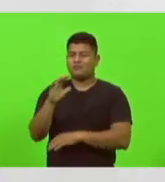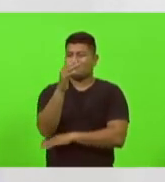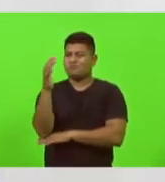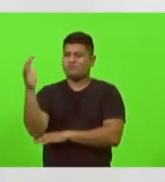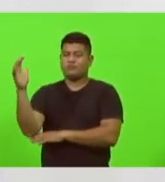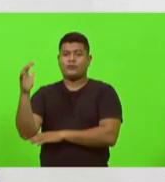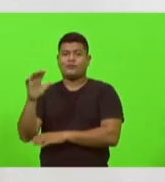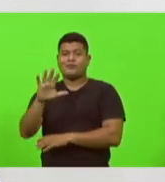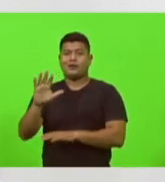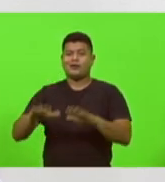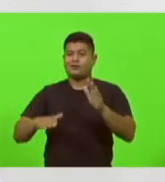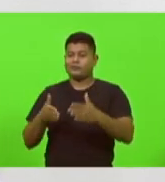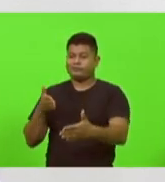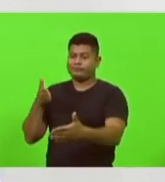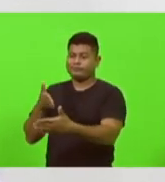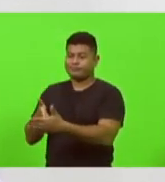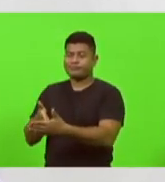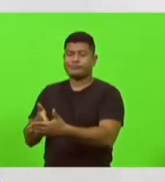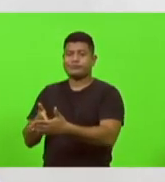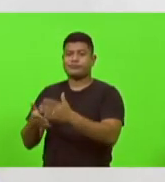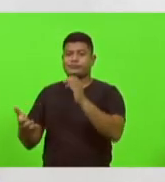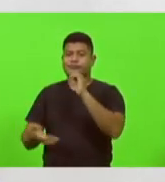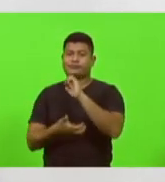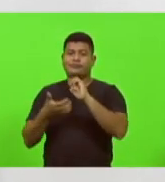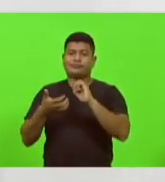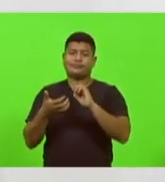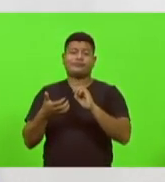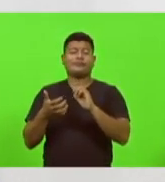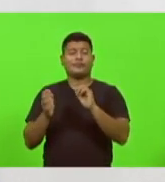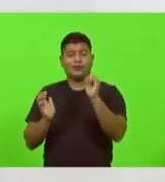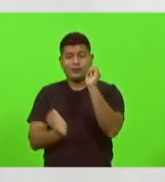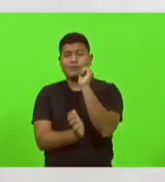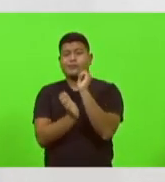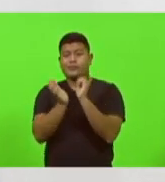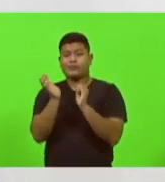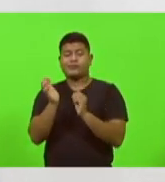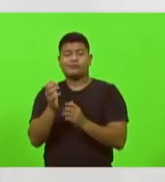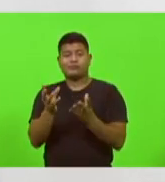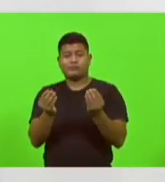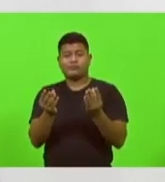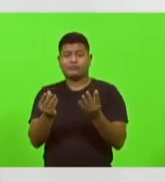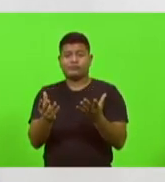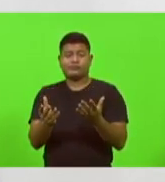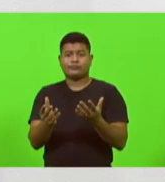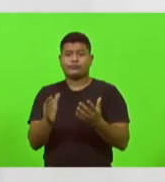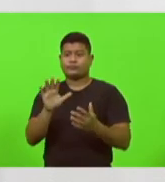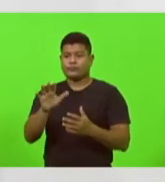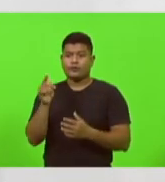burocracia. E ele conseguiu fazer com que